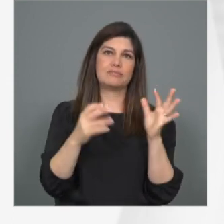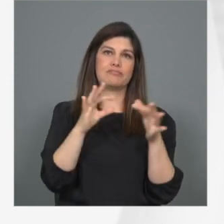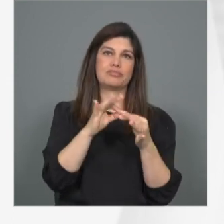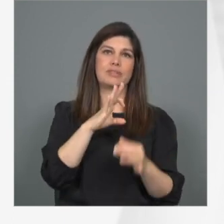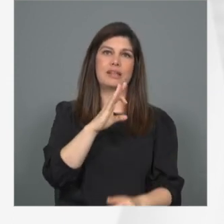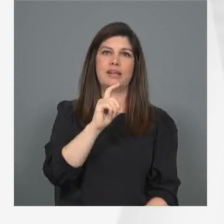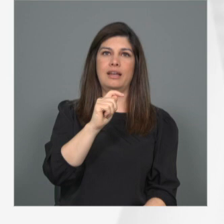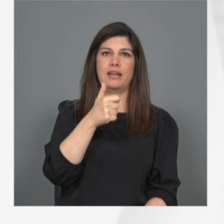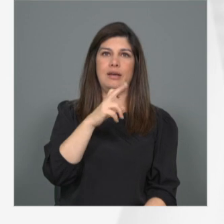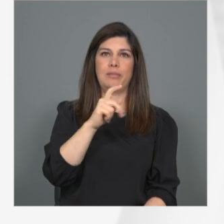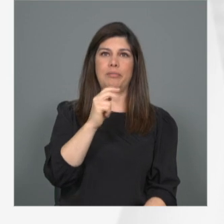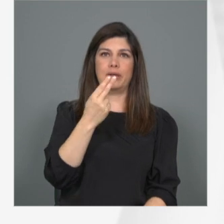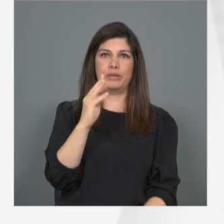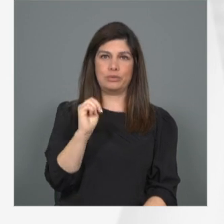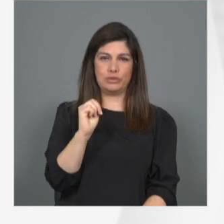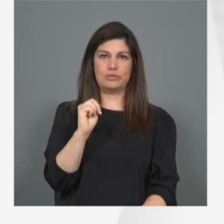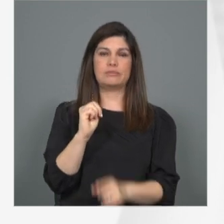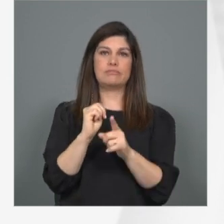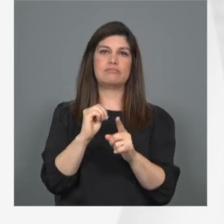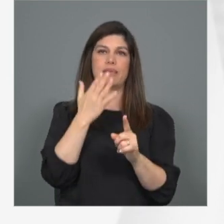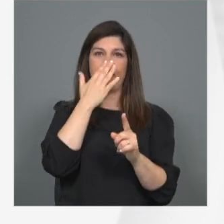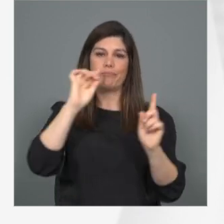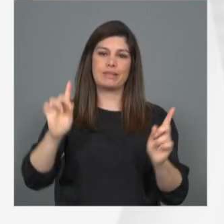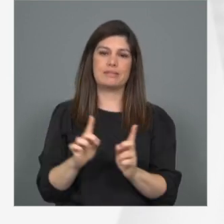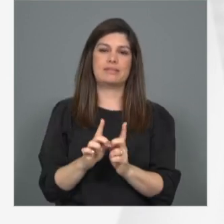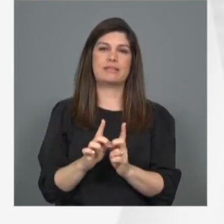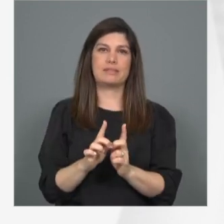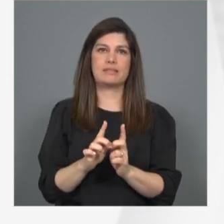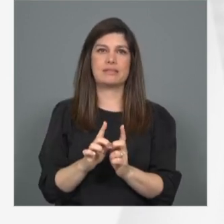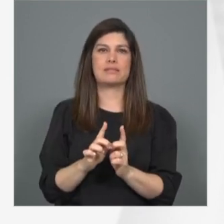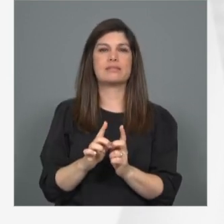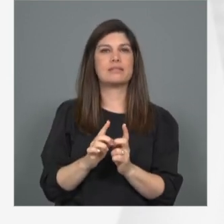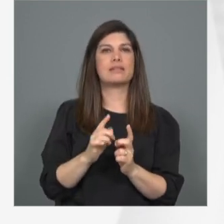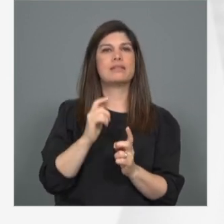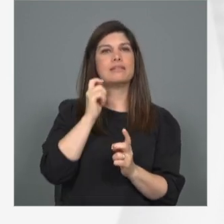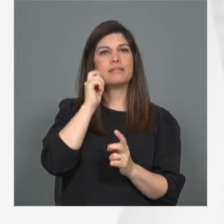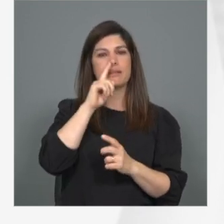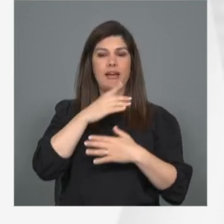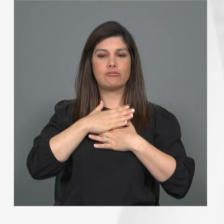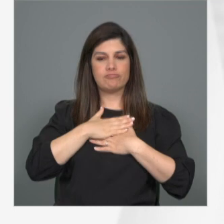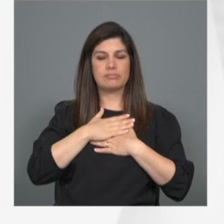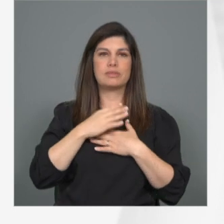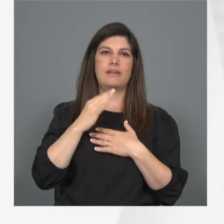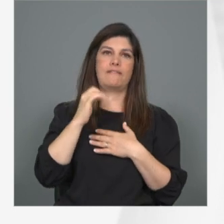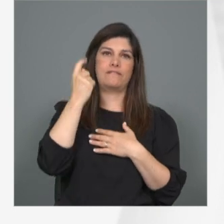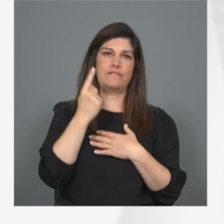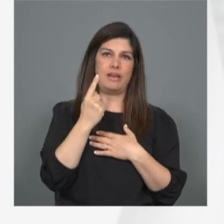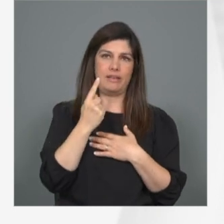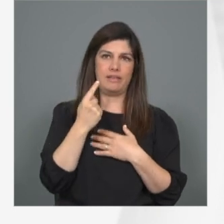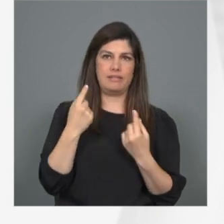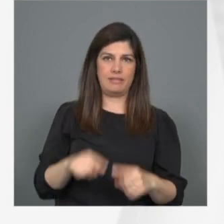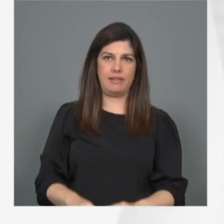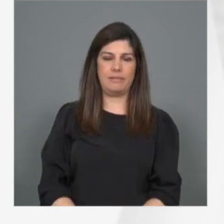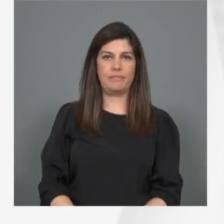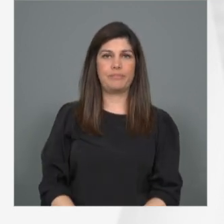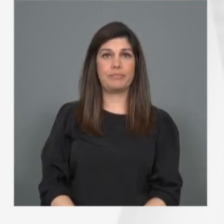ou numa síntese do que pode ser de facto esta atitude crente. A fé, a crença, não é? Nós,